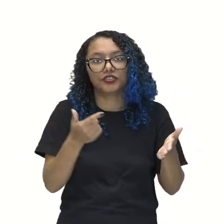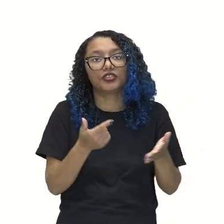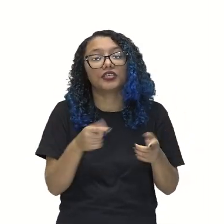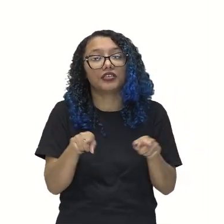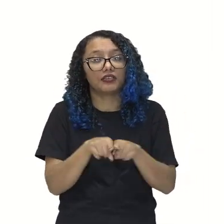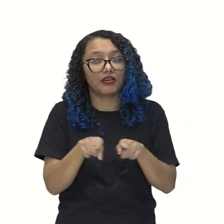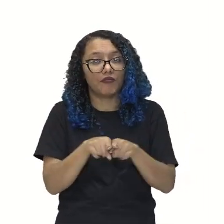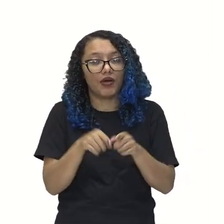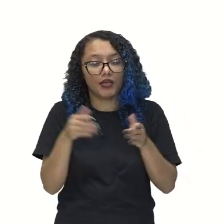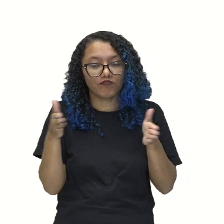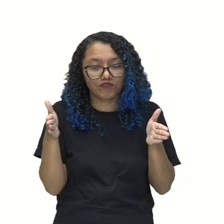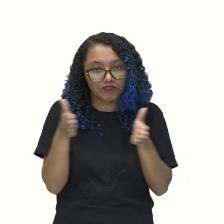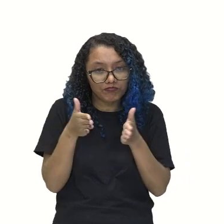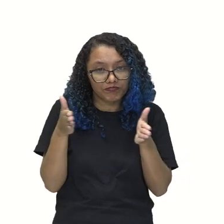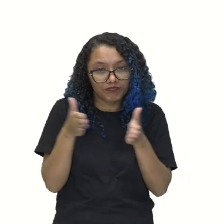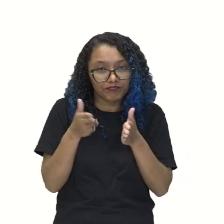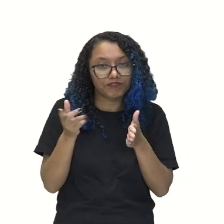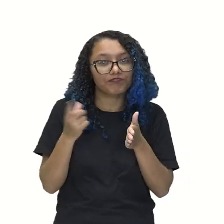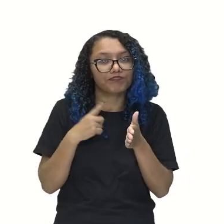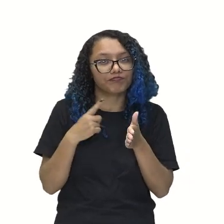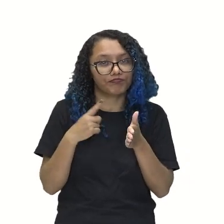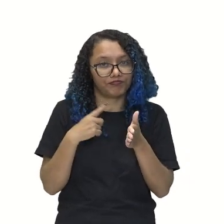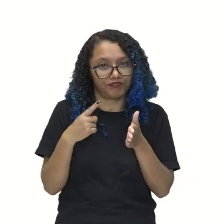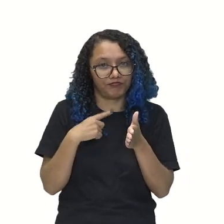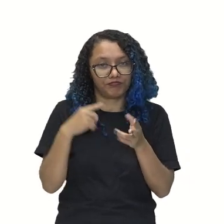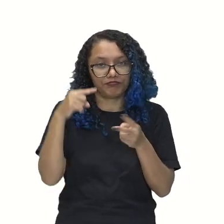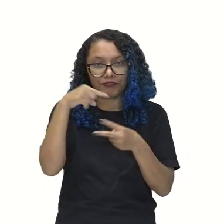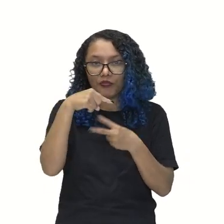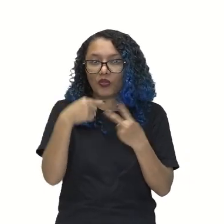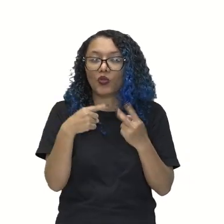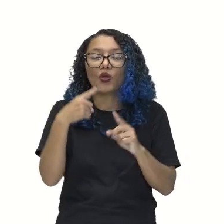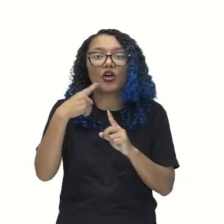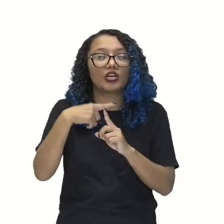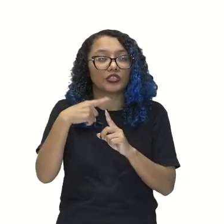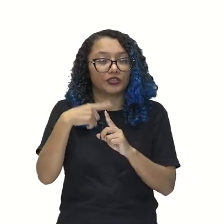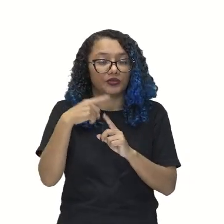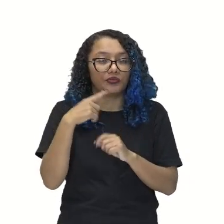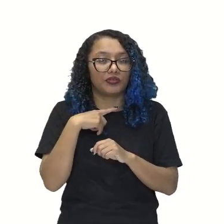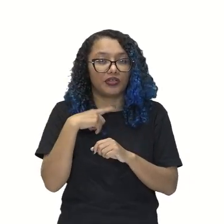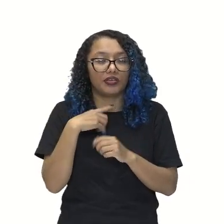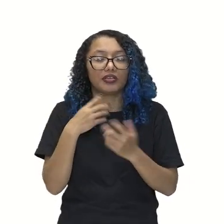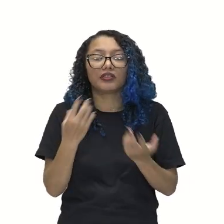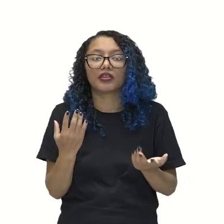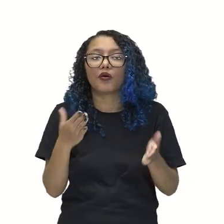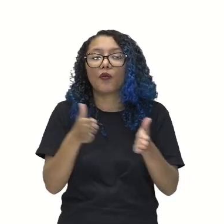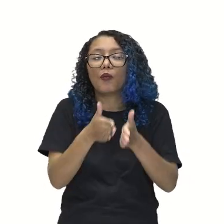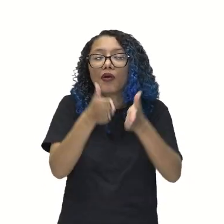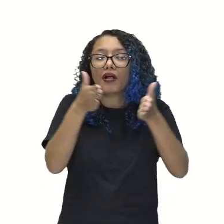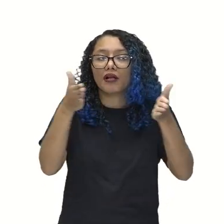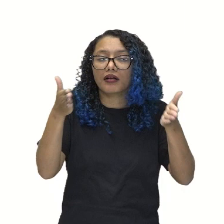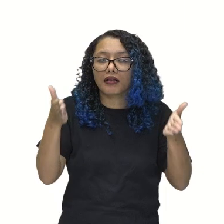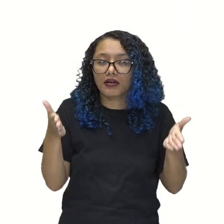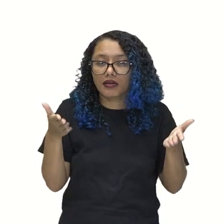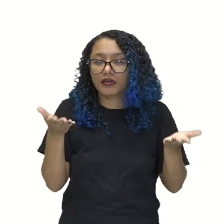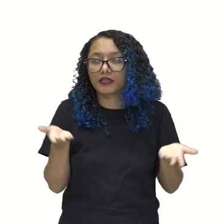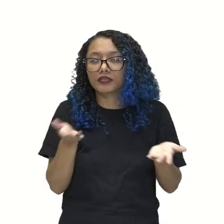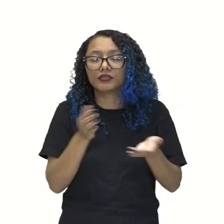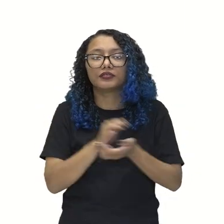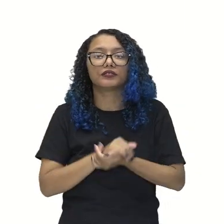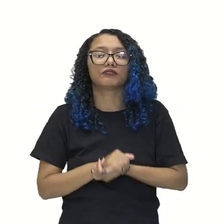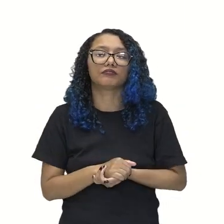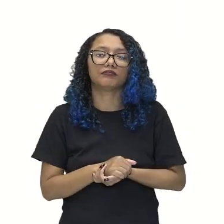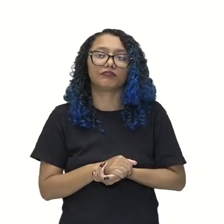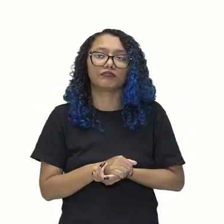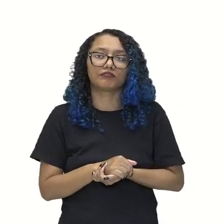pequenas, certo? Então, para as salas grandes, nós vamos